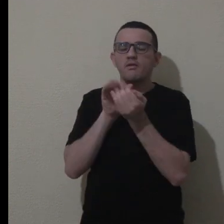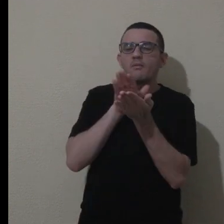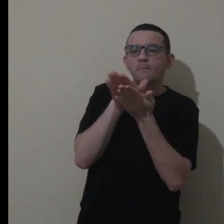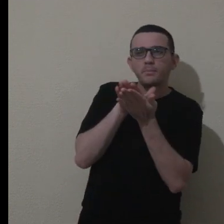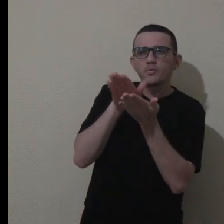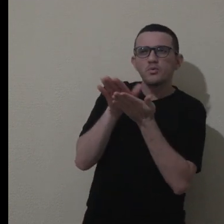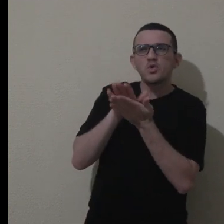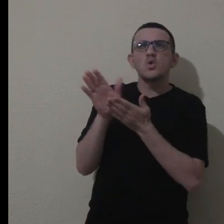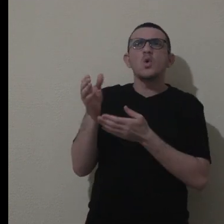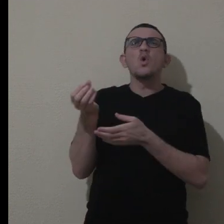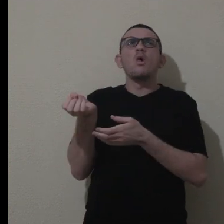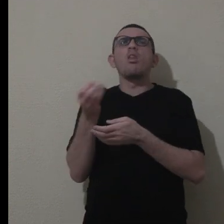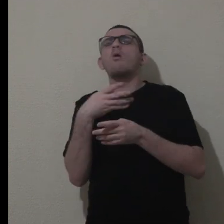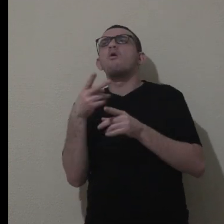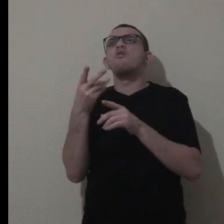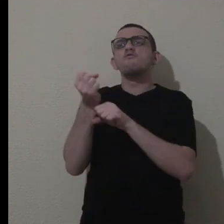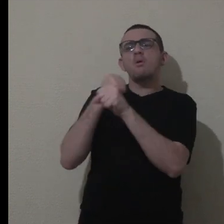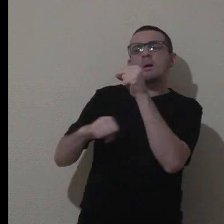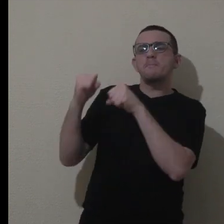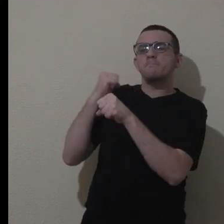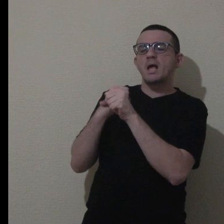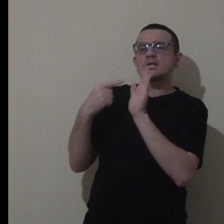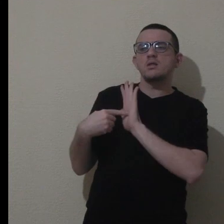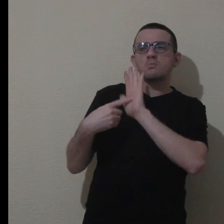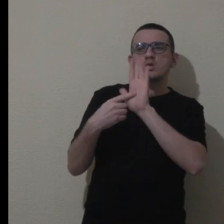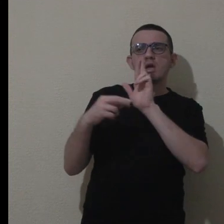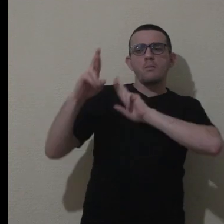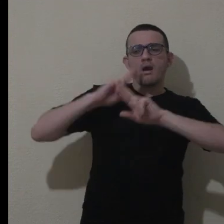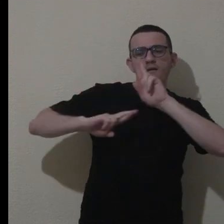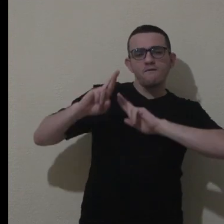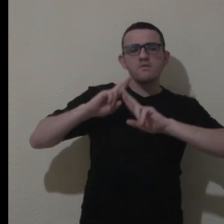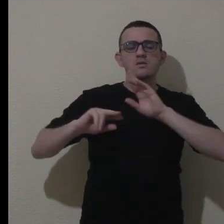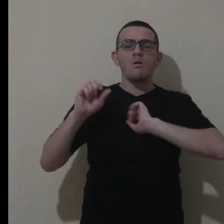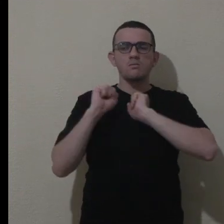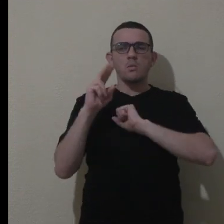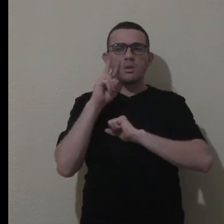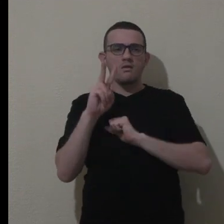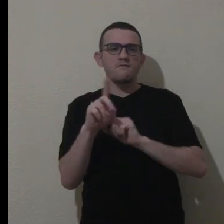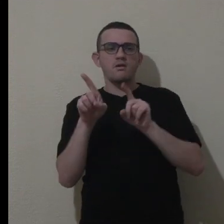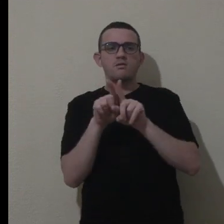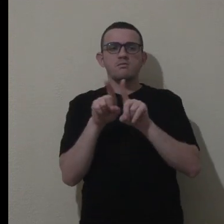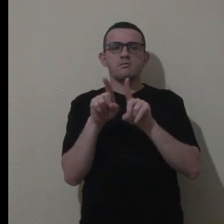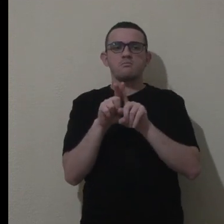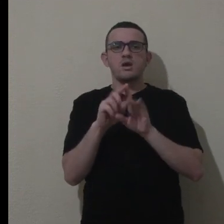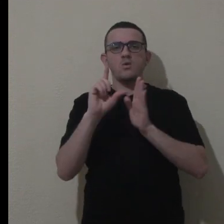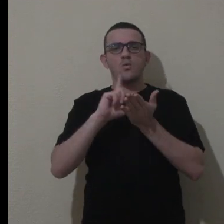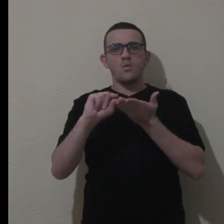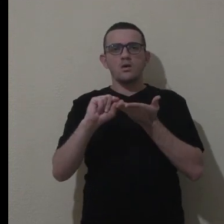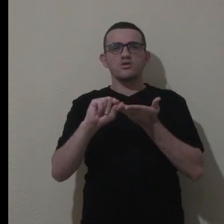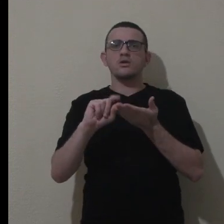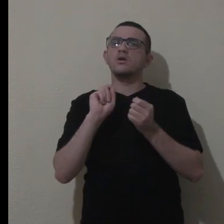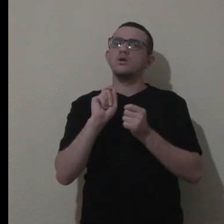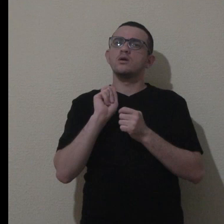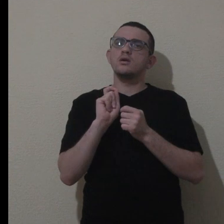publicou recente, foi no ano passado, que mostra, é uma revisão, né, vocês podem ver depois, pegar esse